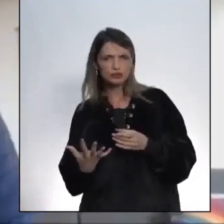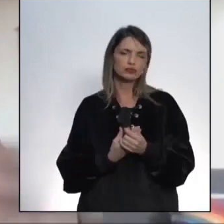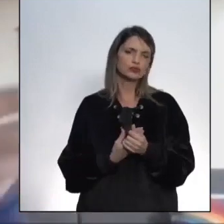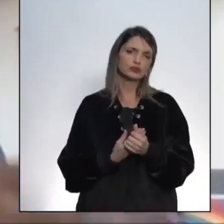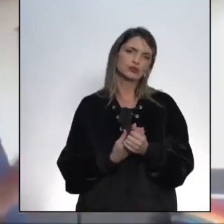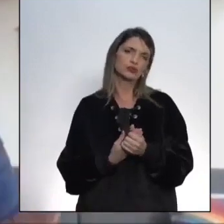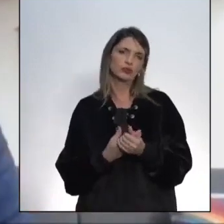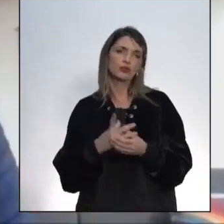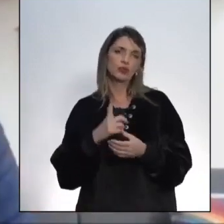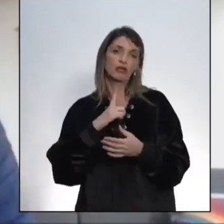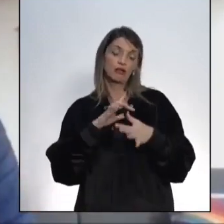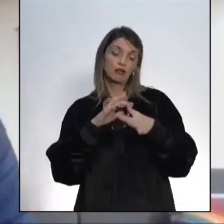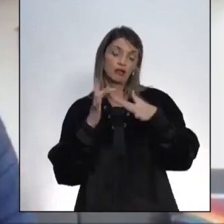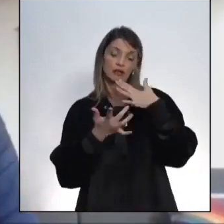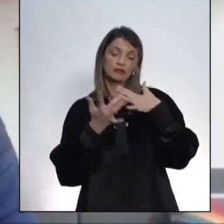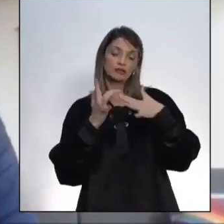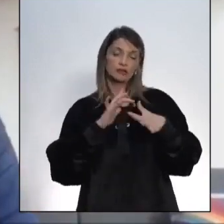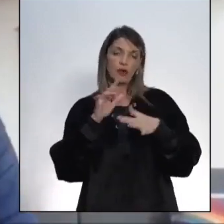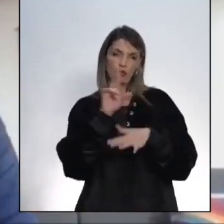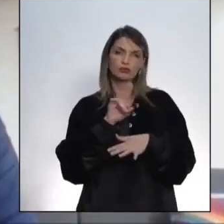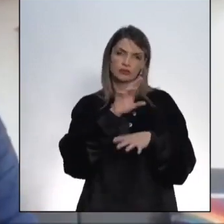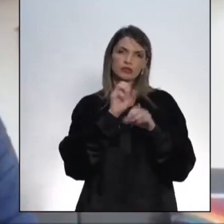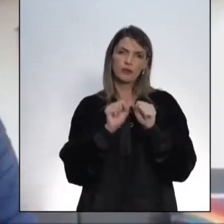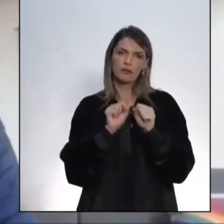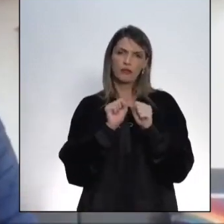na rede que a gente pode usar. Acho que